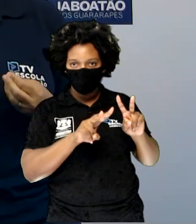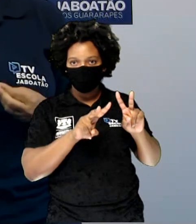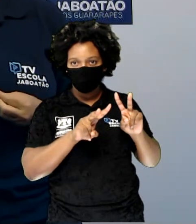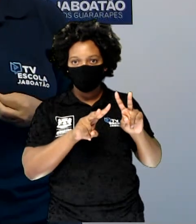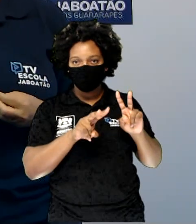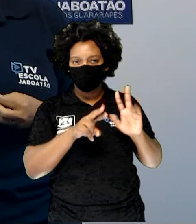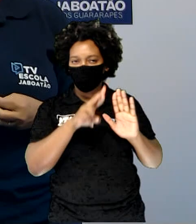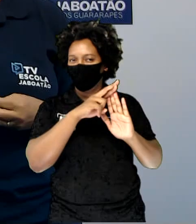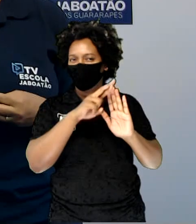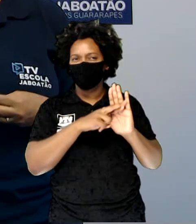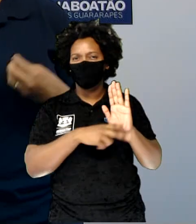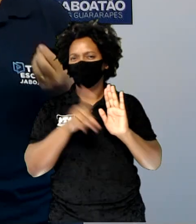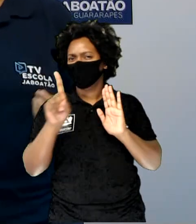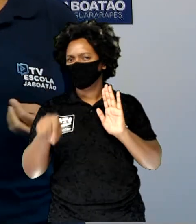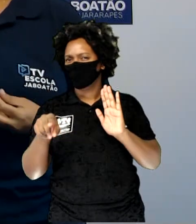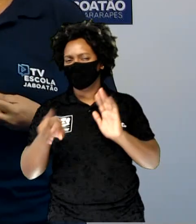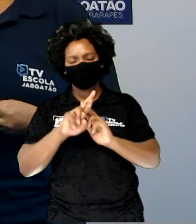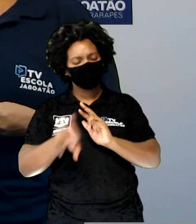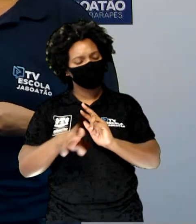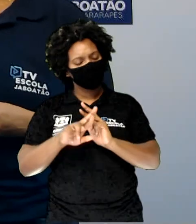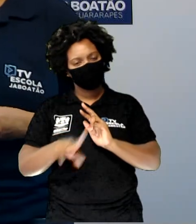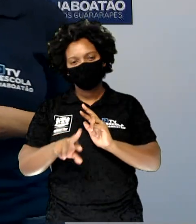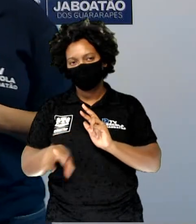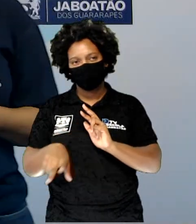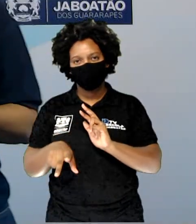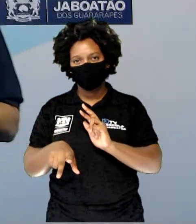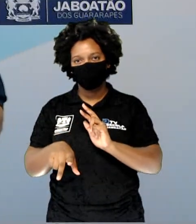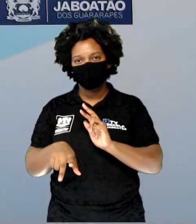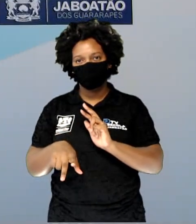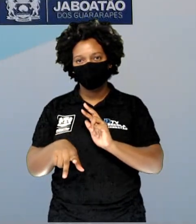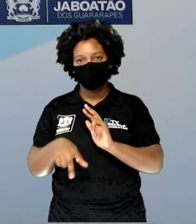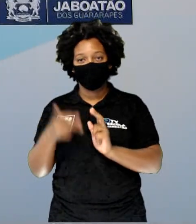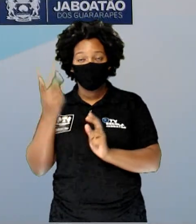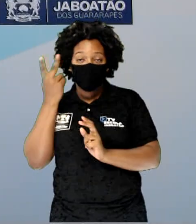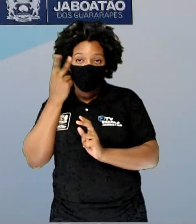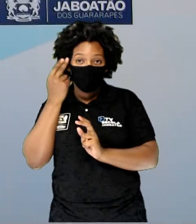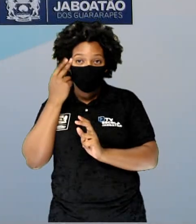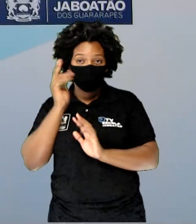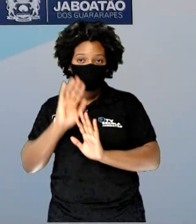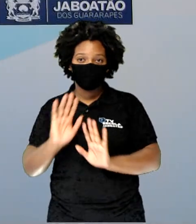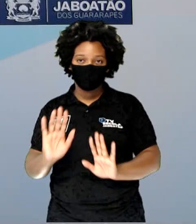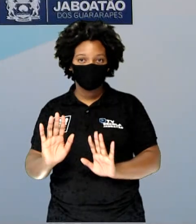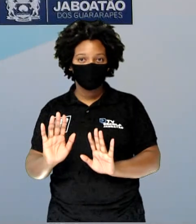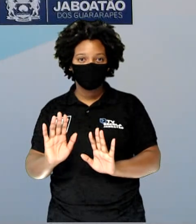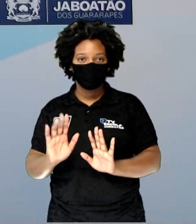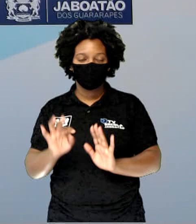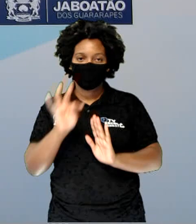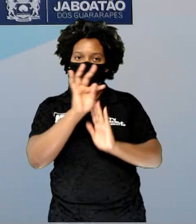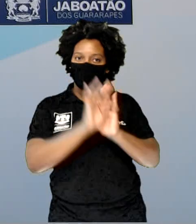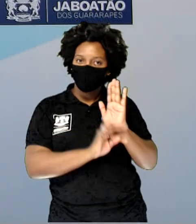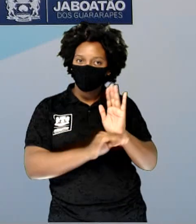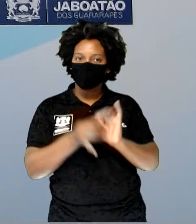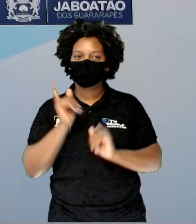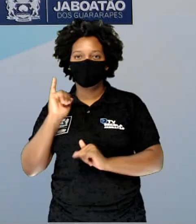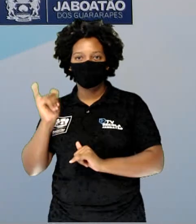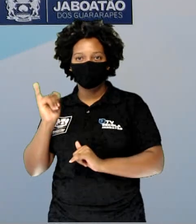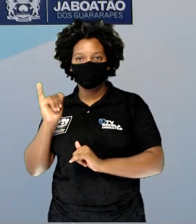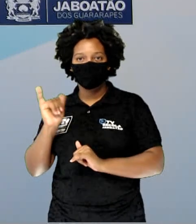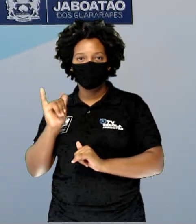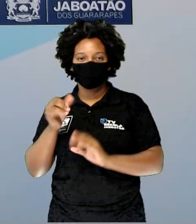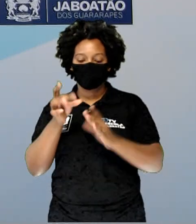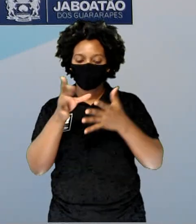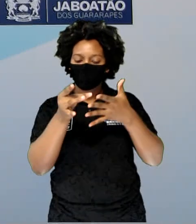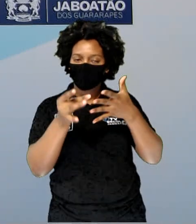geralmente significa que há uma tendência para ser um narrador observador. O texto narrativo, ele tem os elementos